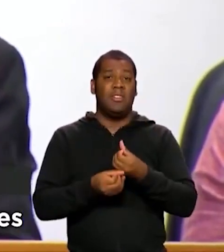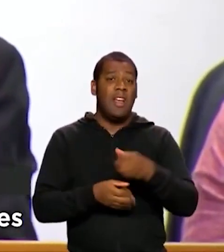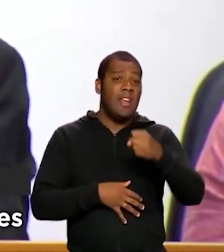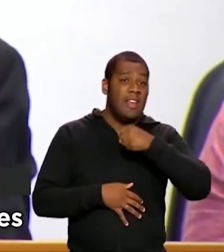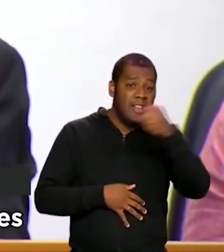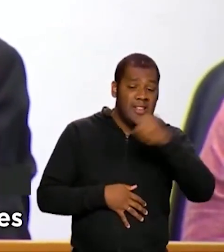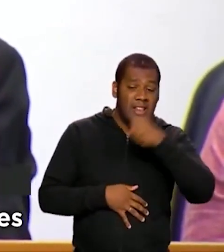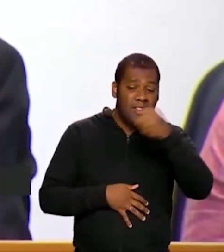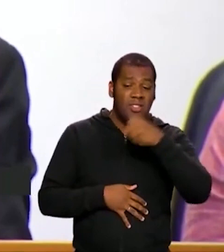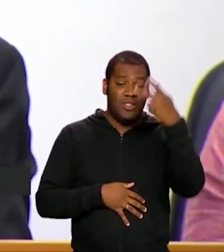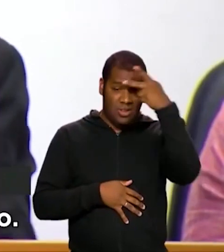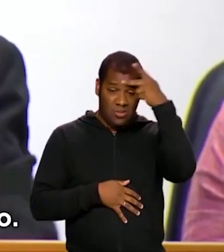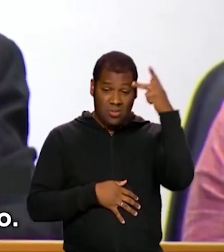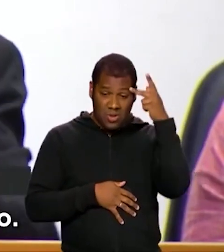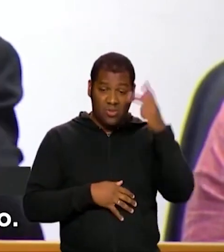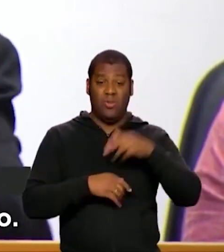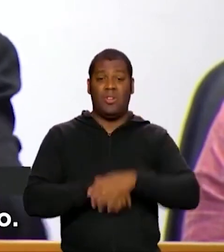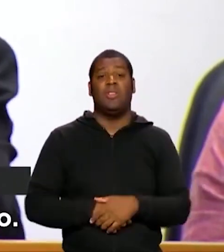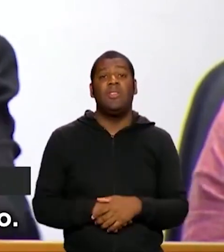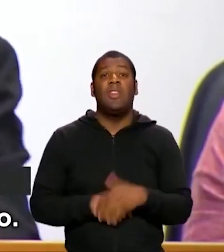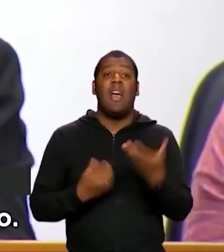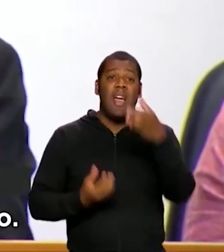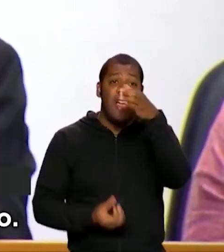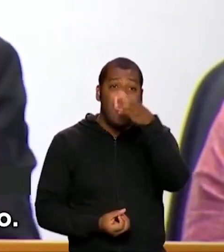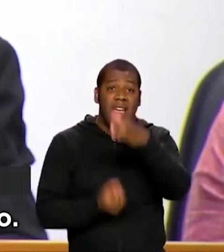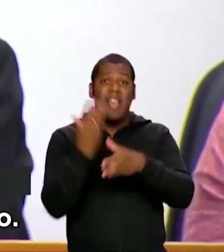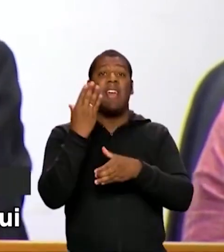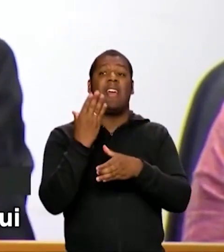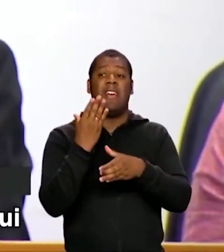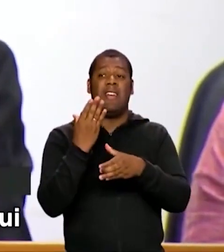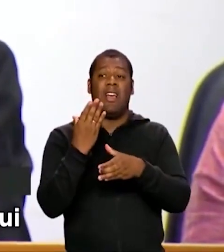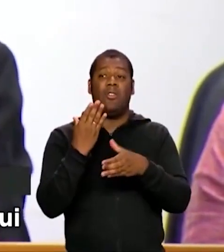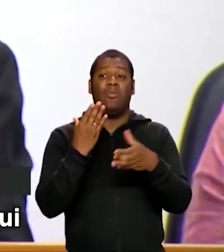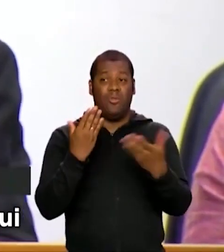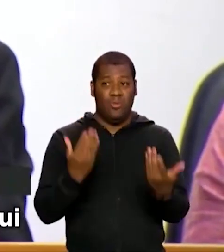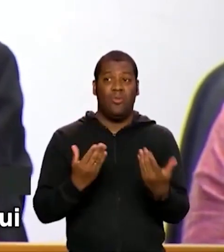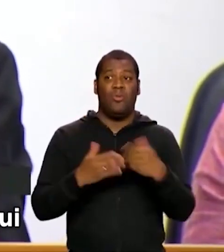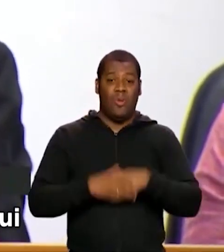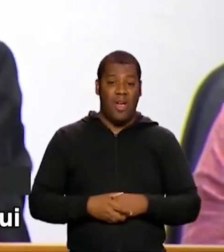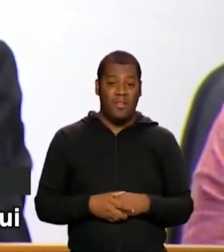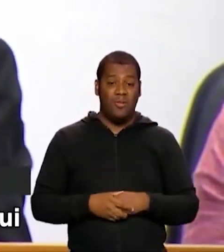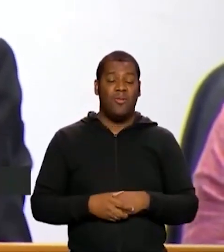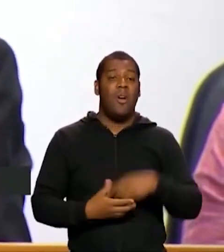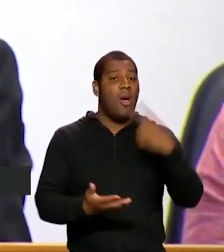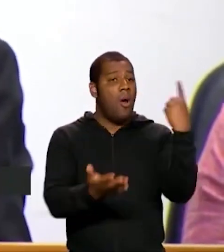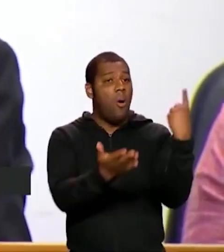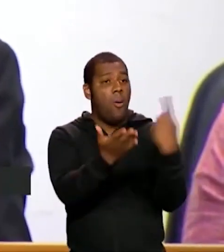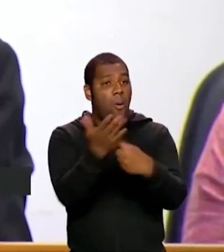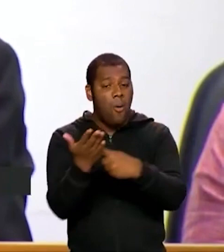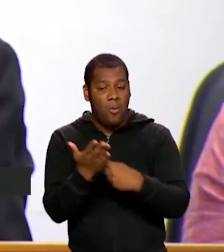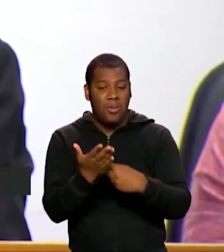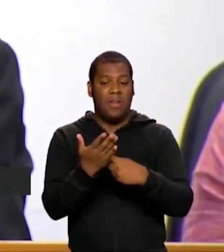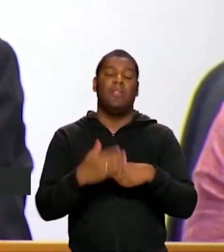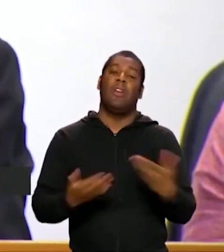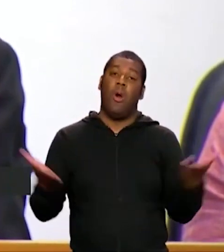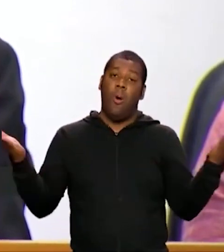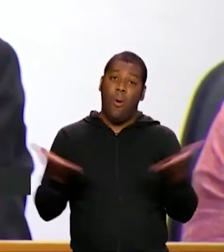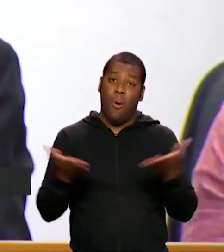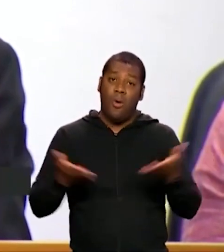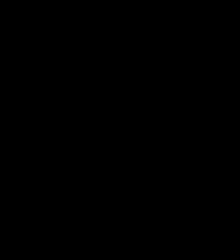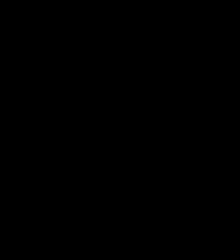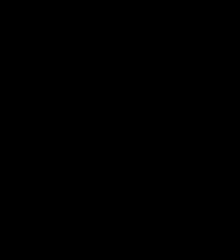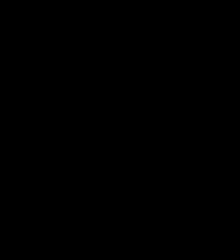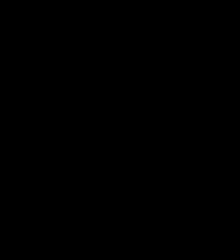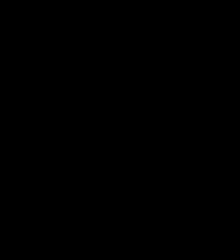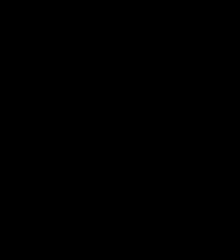eu vim nas partes para criar um ambiente de negociação Então acho que agora estamos aqui né para iniciar essa